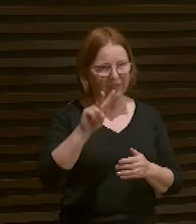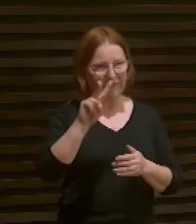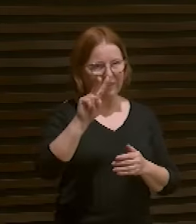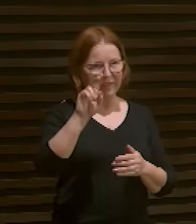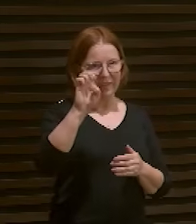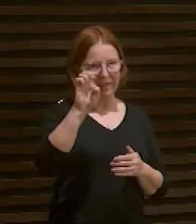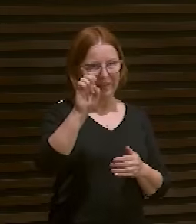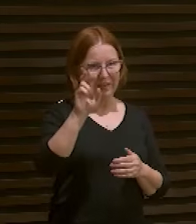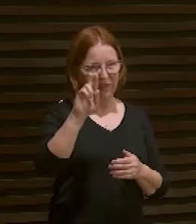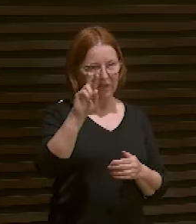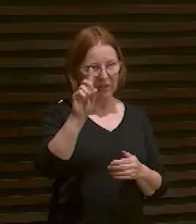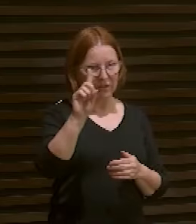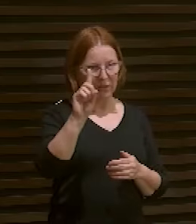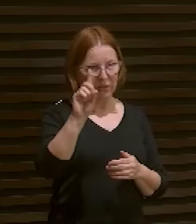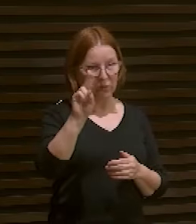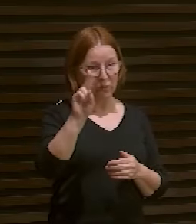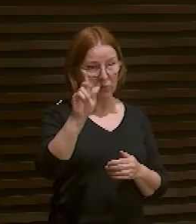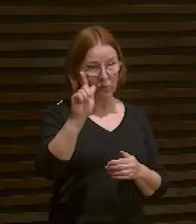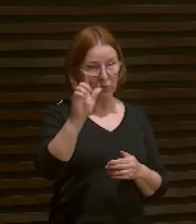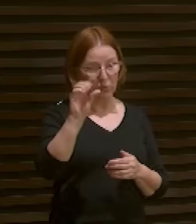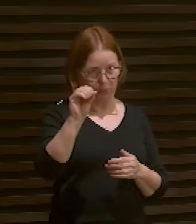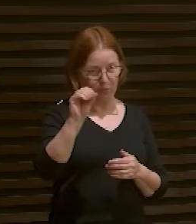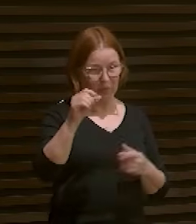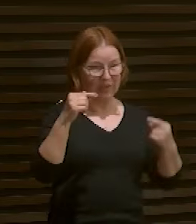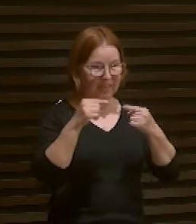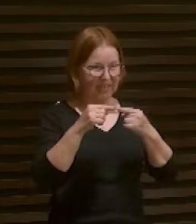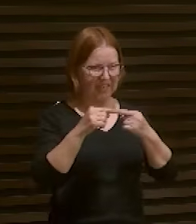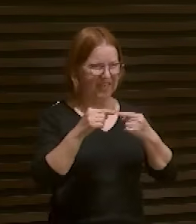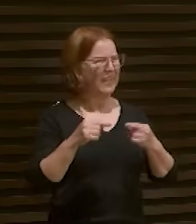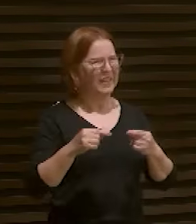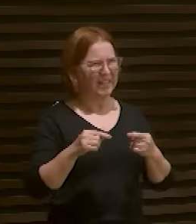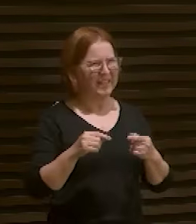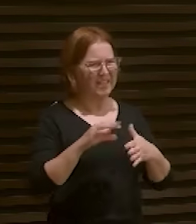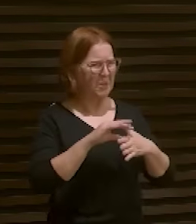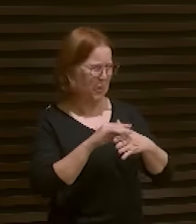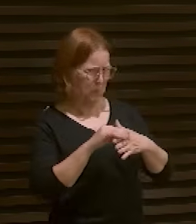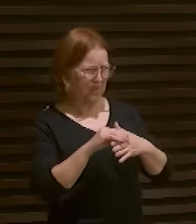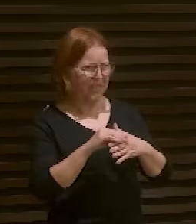doença física. Isso está ligado muito com doença...